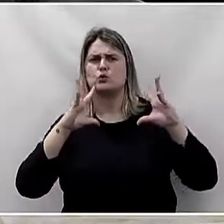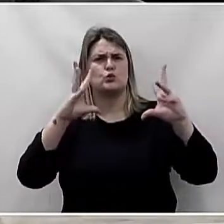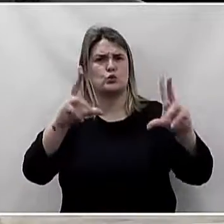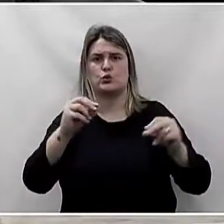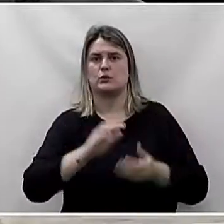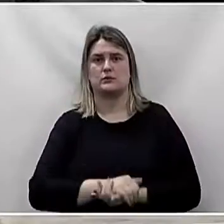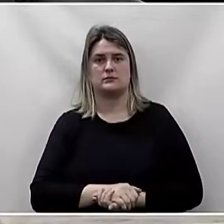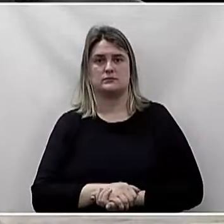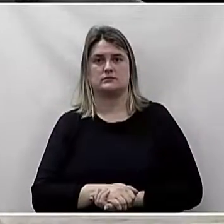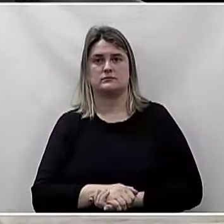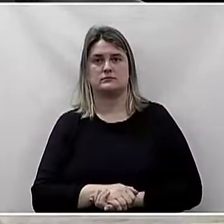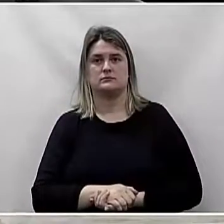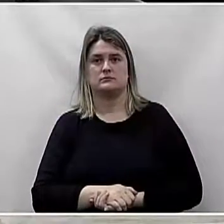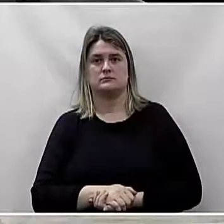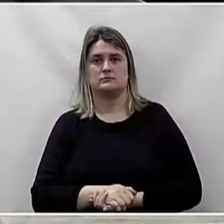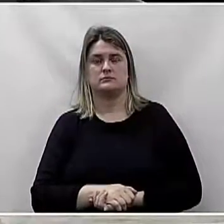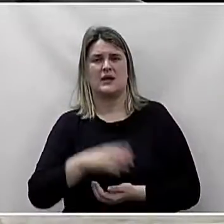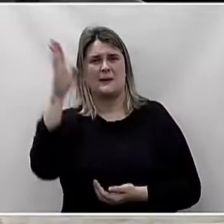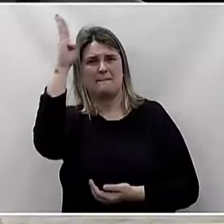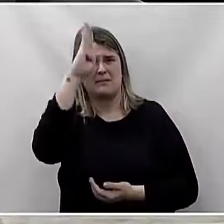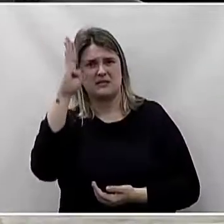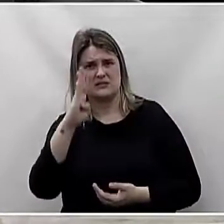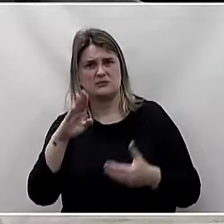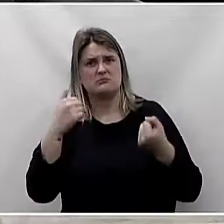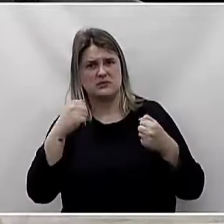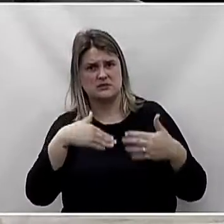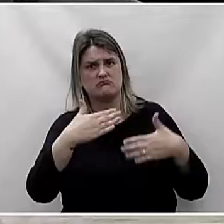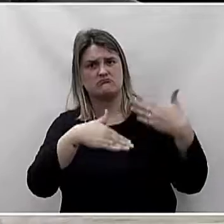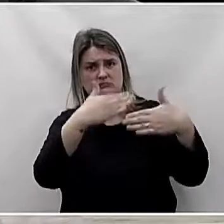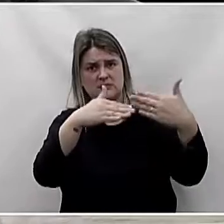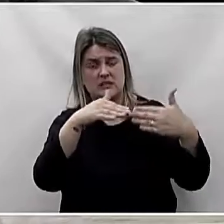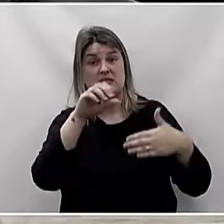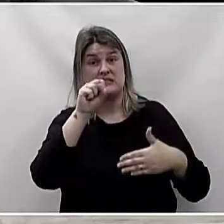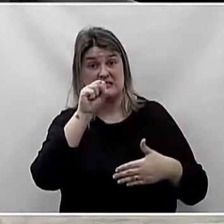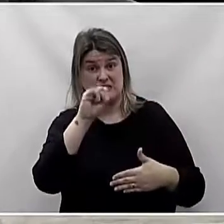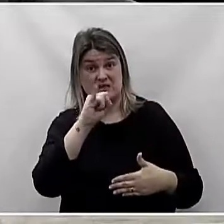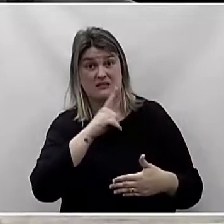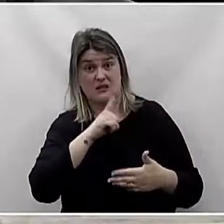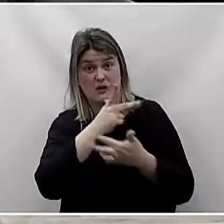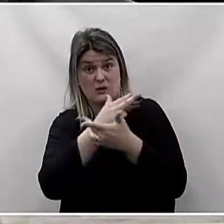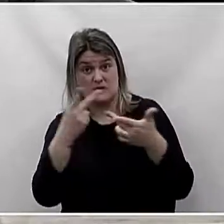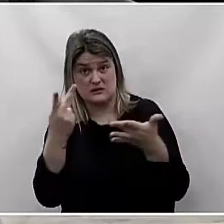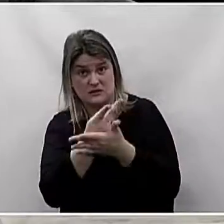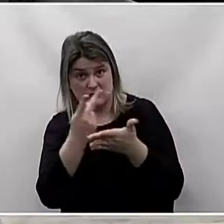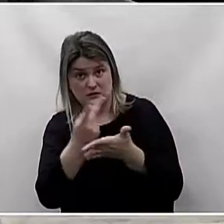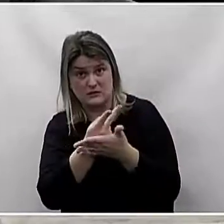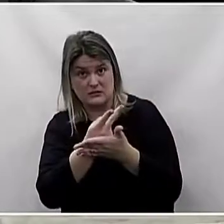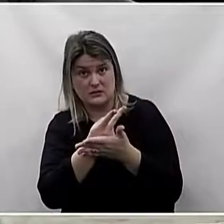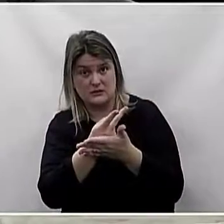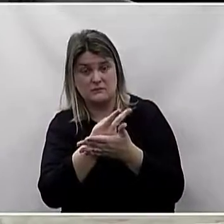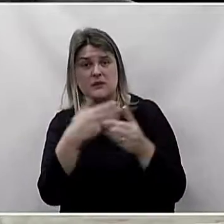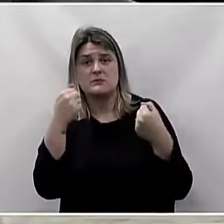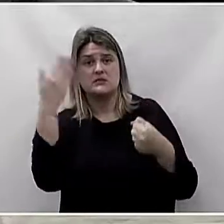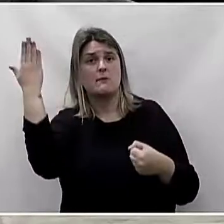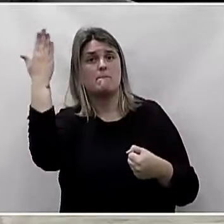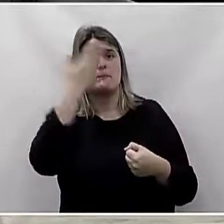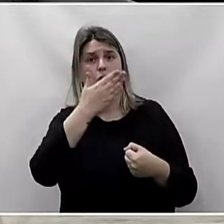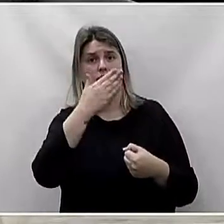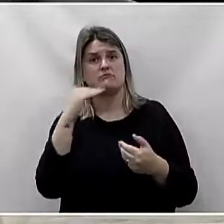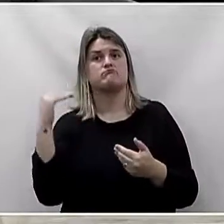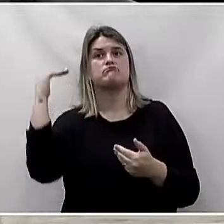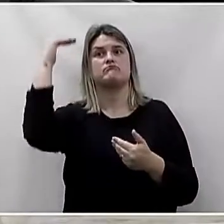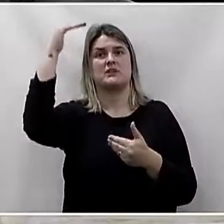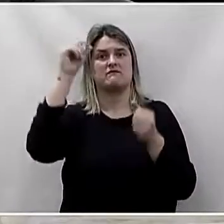tudo O Brasil precisa andar se tiver alguma coisa errada que seja feita lá em